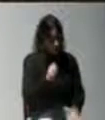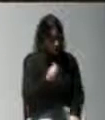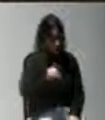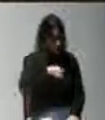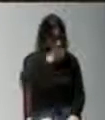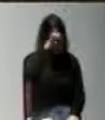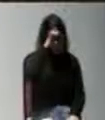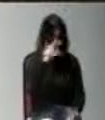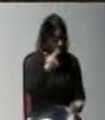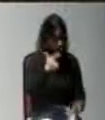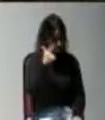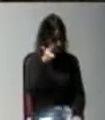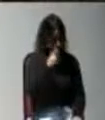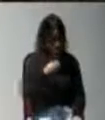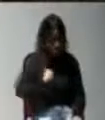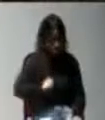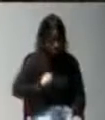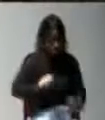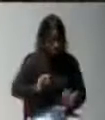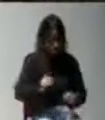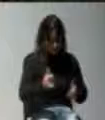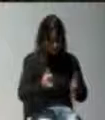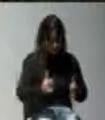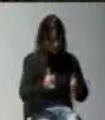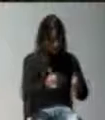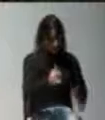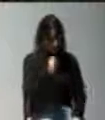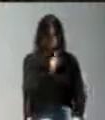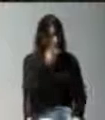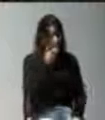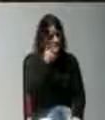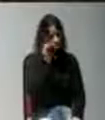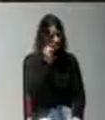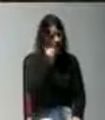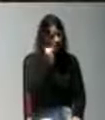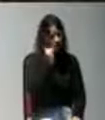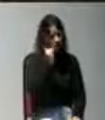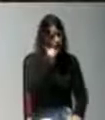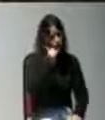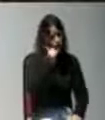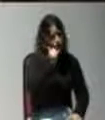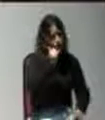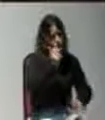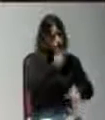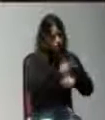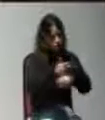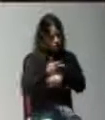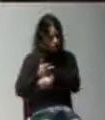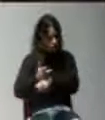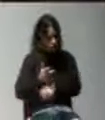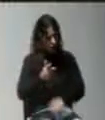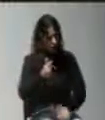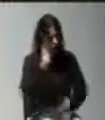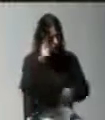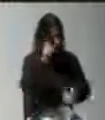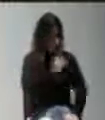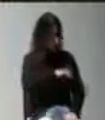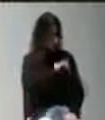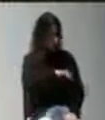não vivem em nenhuma parte. Isso diz o narrador do documentário chileno Nostalgia da